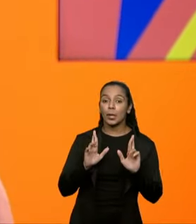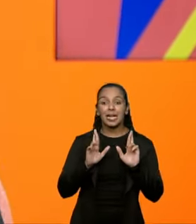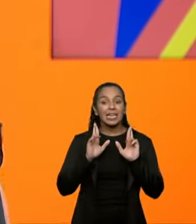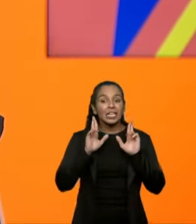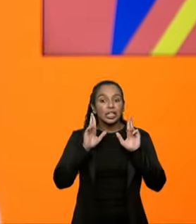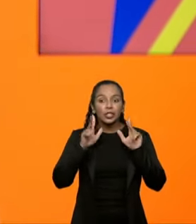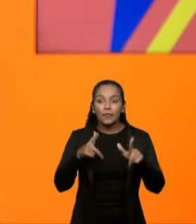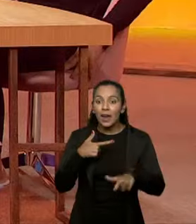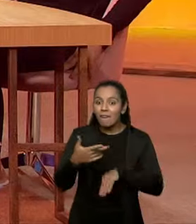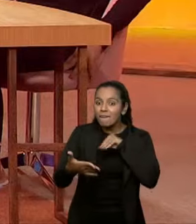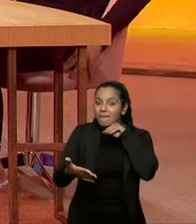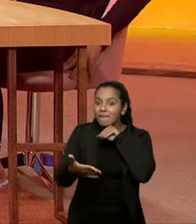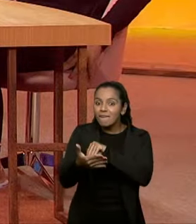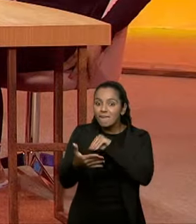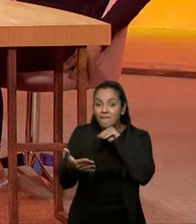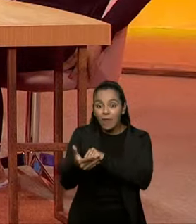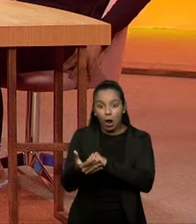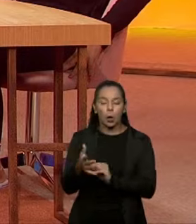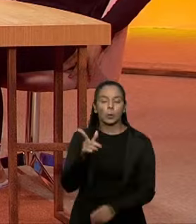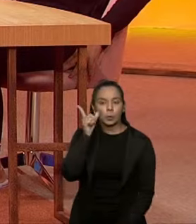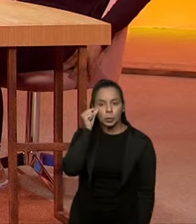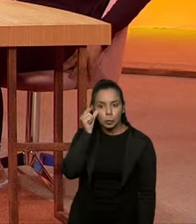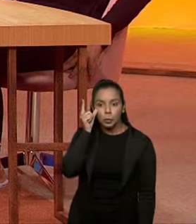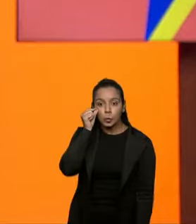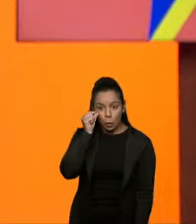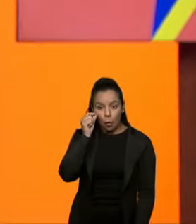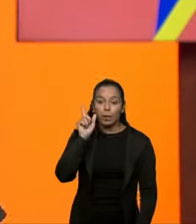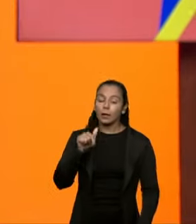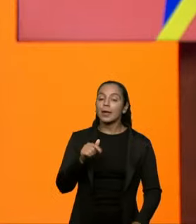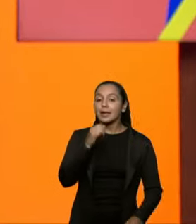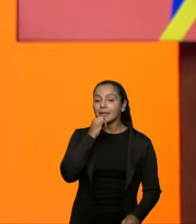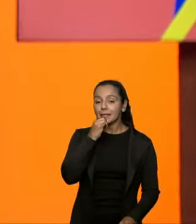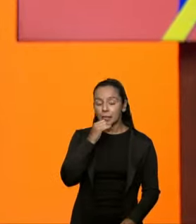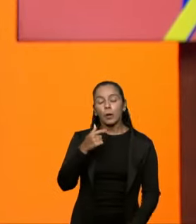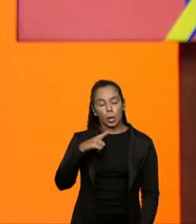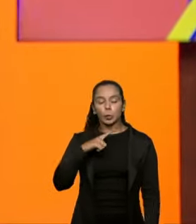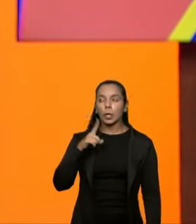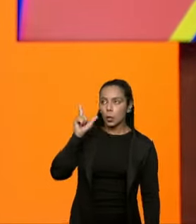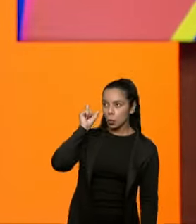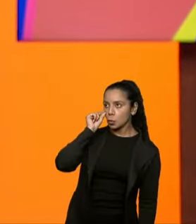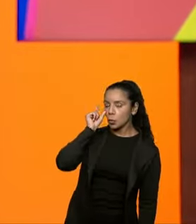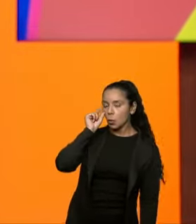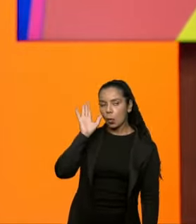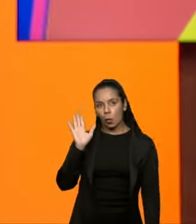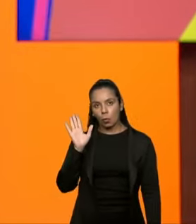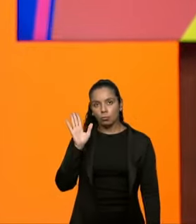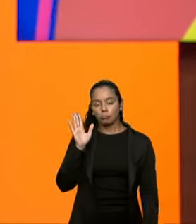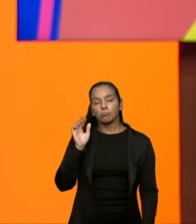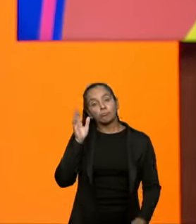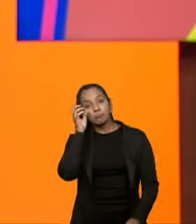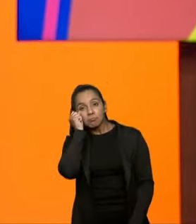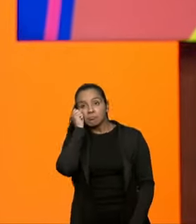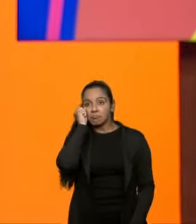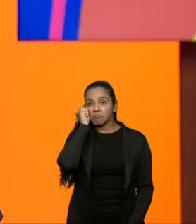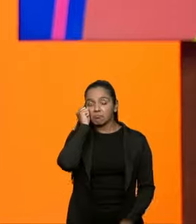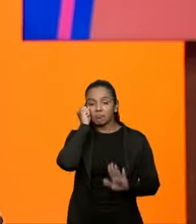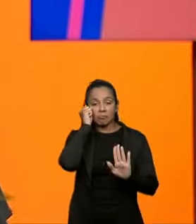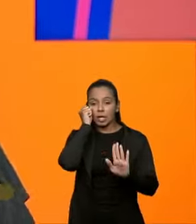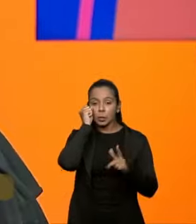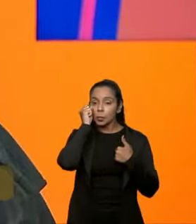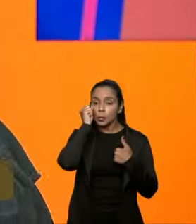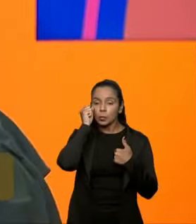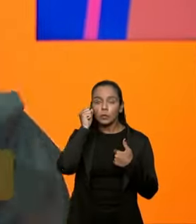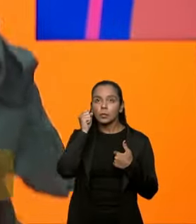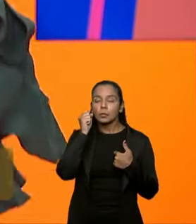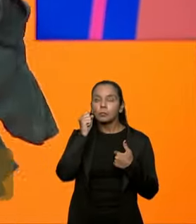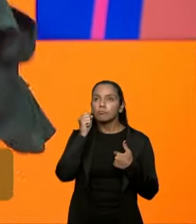privação de sono, voluntária. Privação de sono é o seguinte, eu tenho sono, eu até dormiria... Mas eu não vou dormir